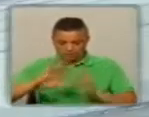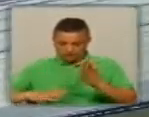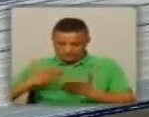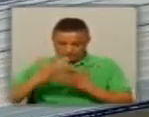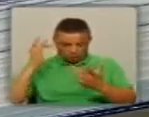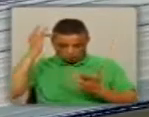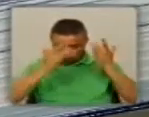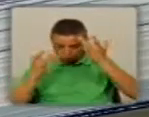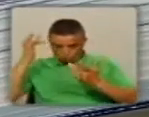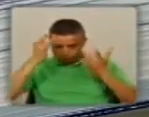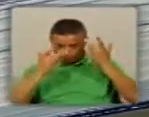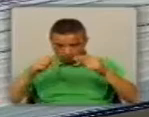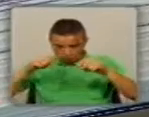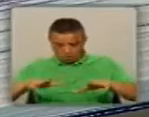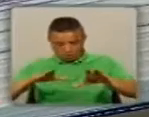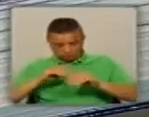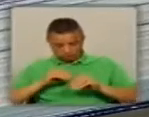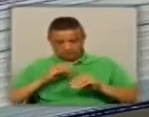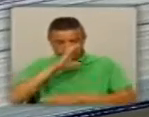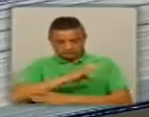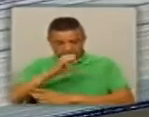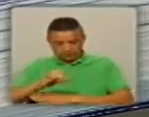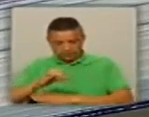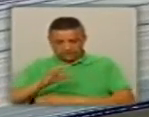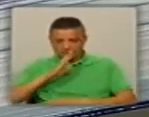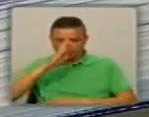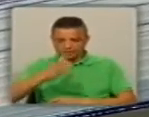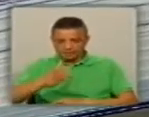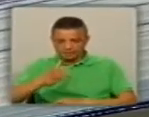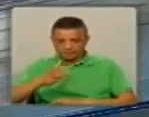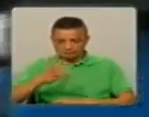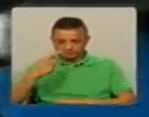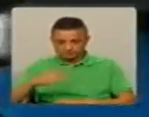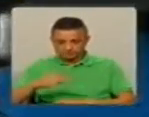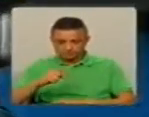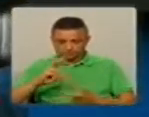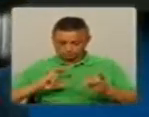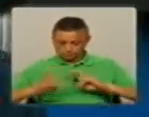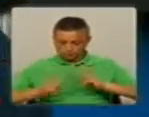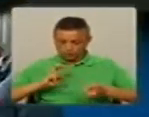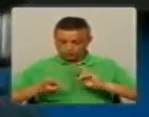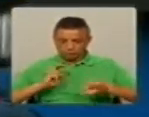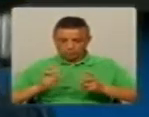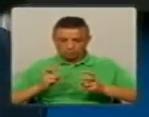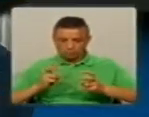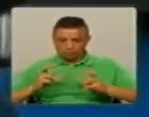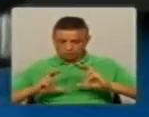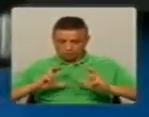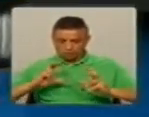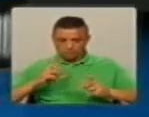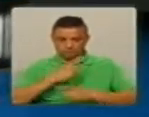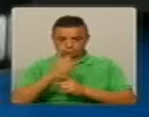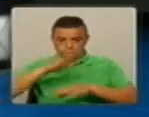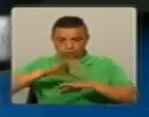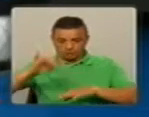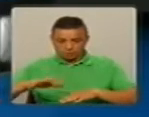teoria que hoje é aceita pela grande comunidade científica, que diz mais ou menos que os dinossauros terminou o reinado dos dinossauros devido ao impacto